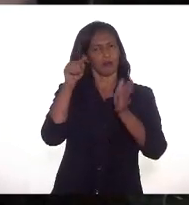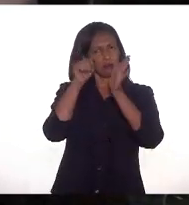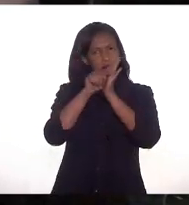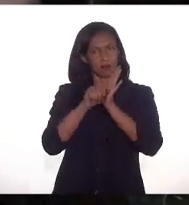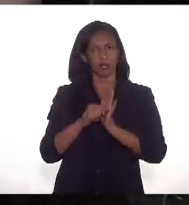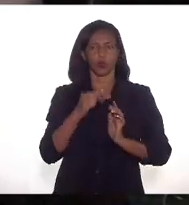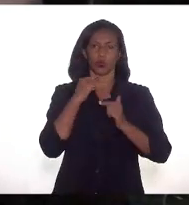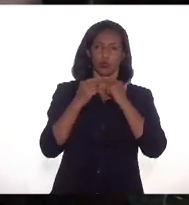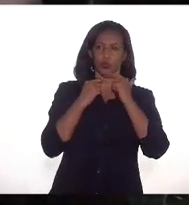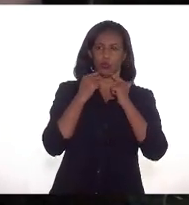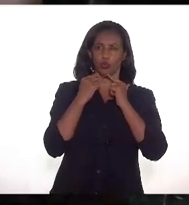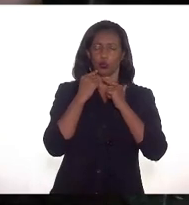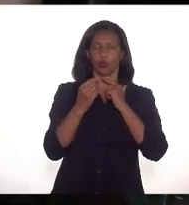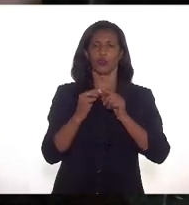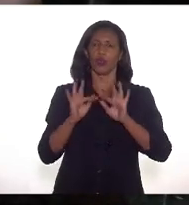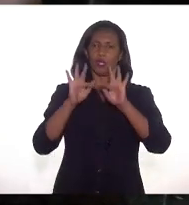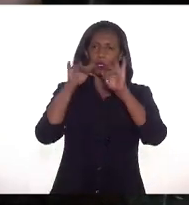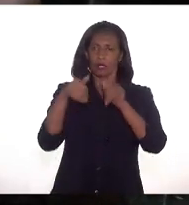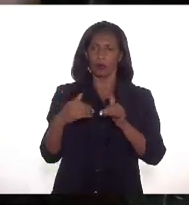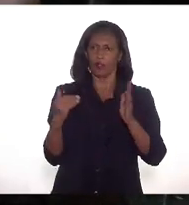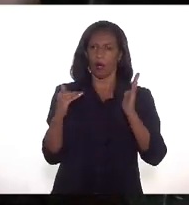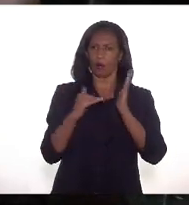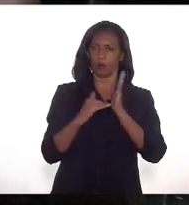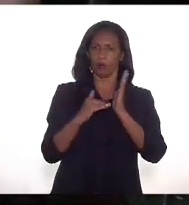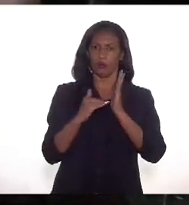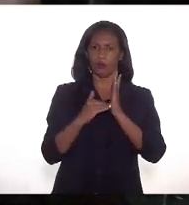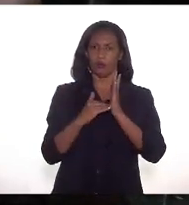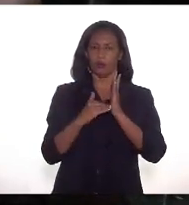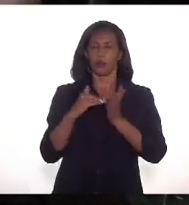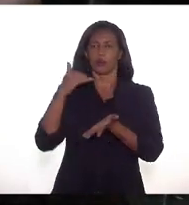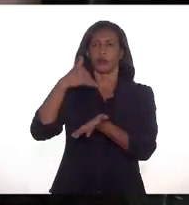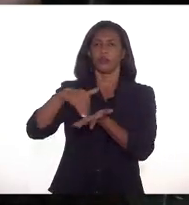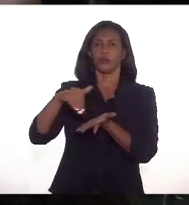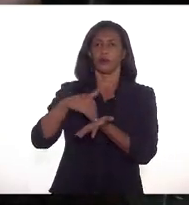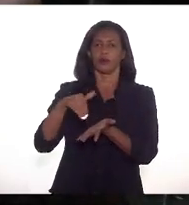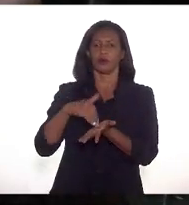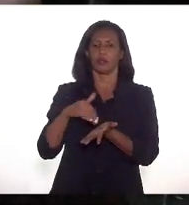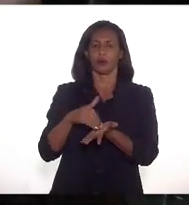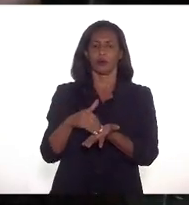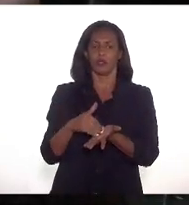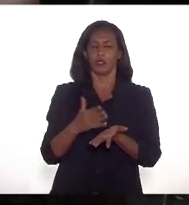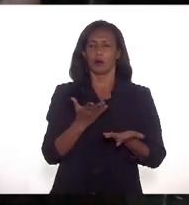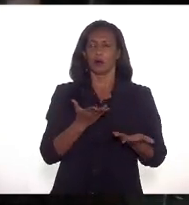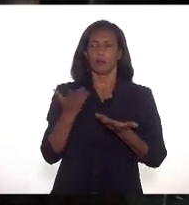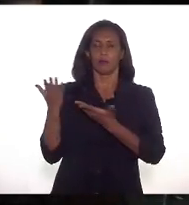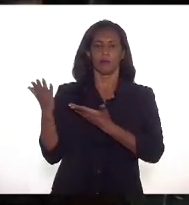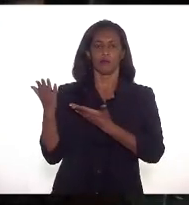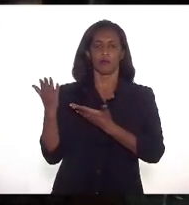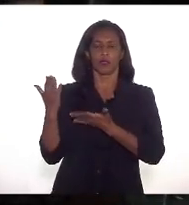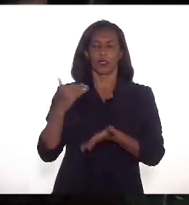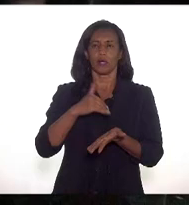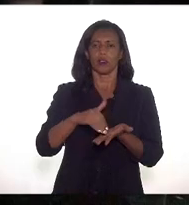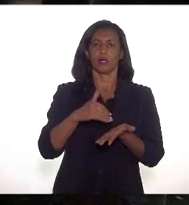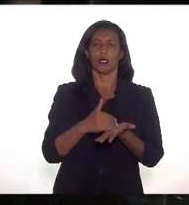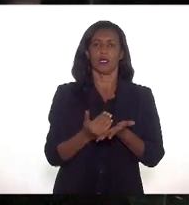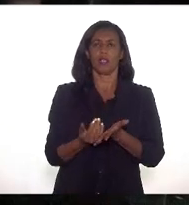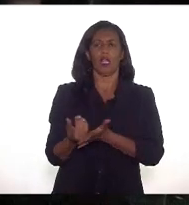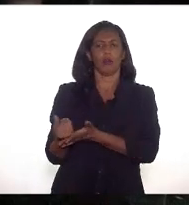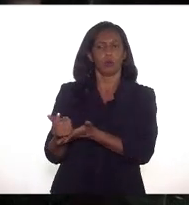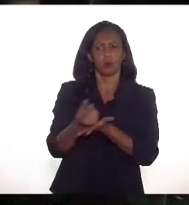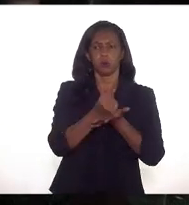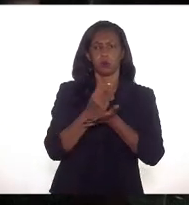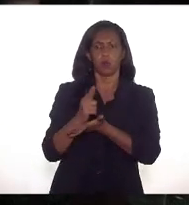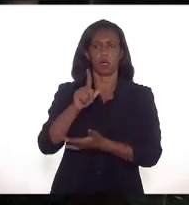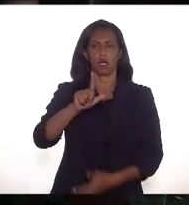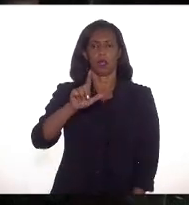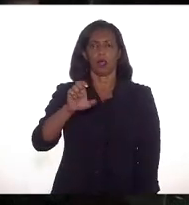e ponderação, e ao final da apresentação do senhor secretário. Passo a palavra ao senhor secretário de Finanças,